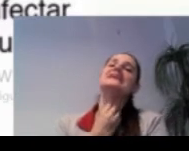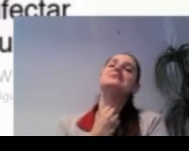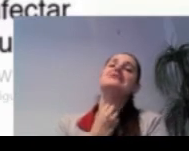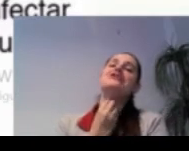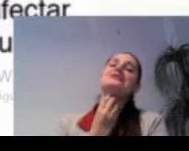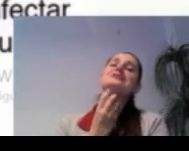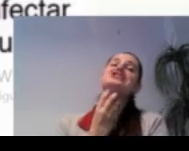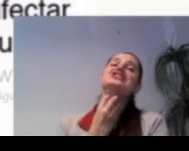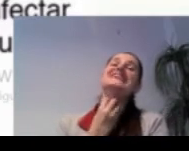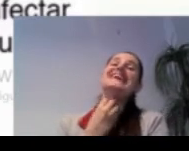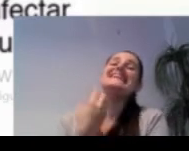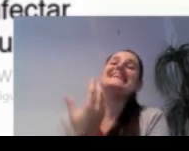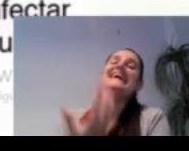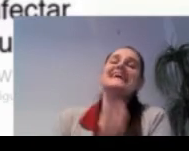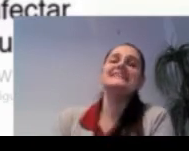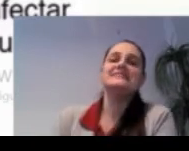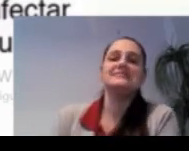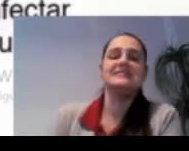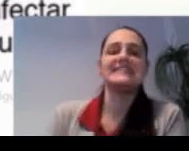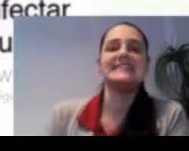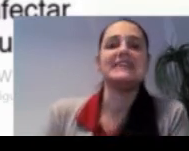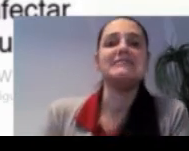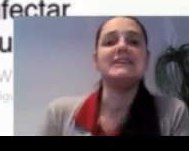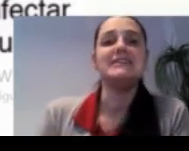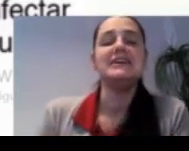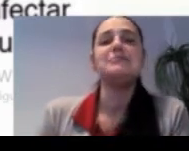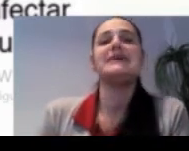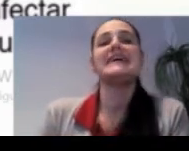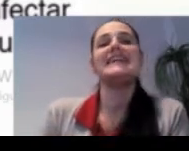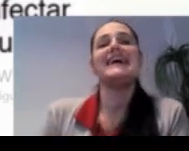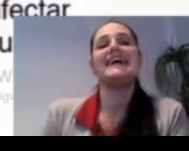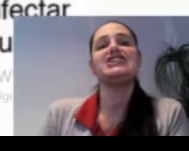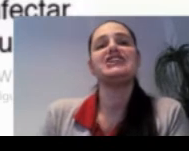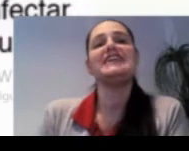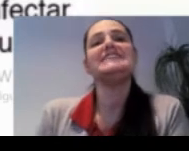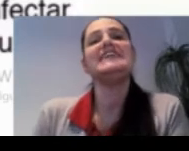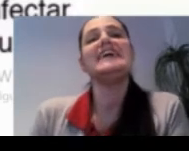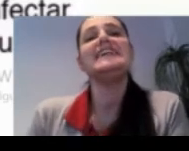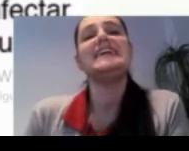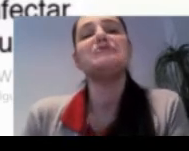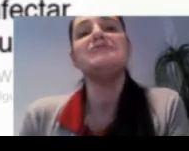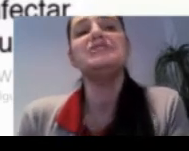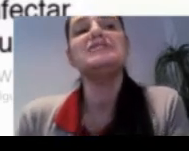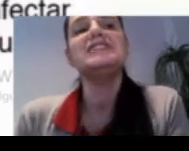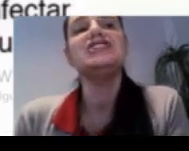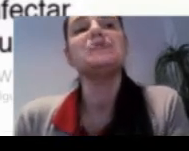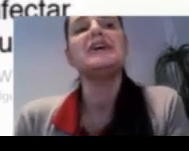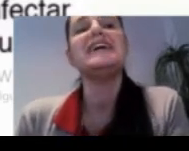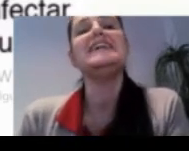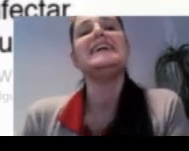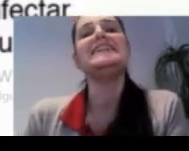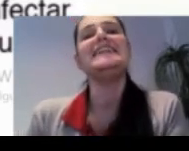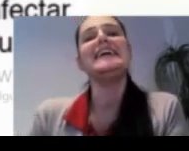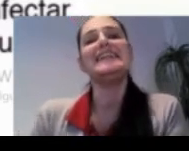meio uma forma de enganar a célula para que ela ache que esse RNA do vírus